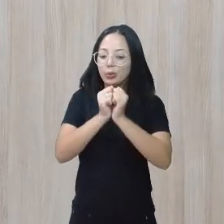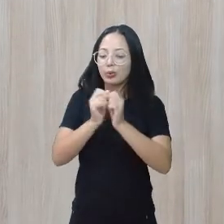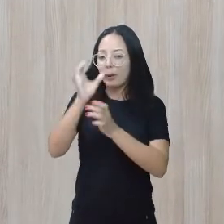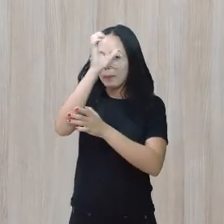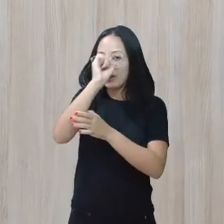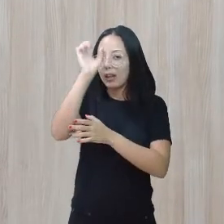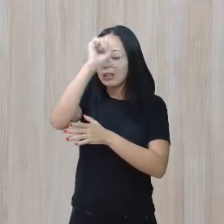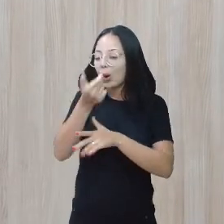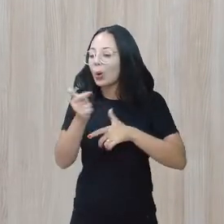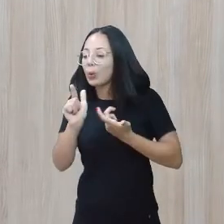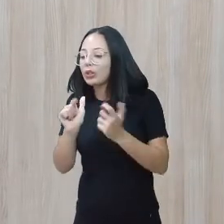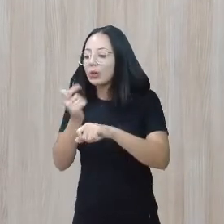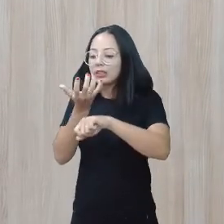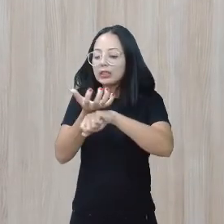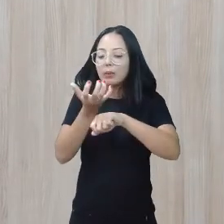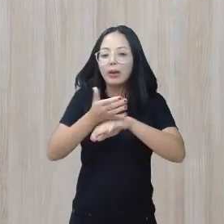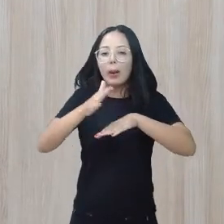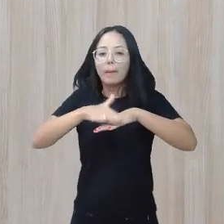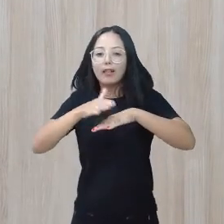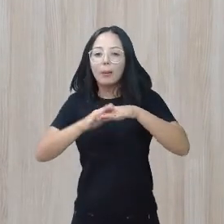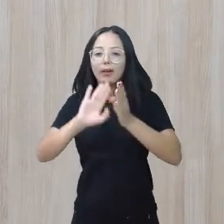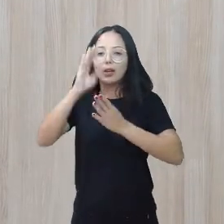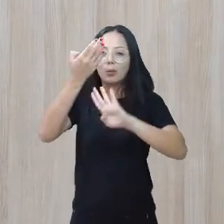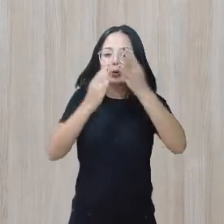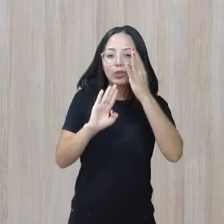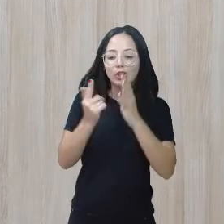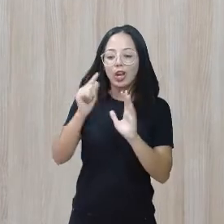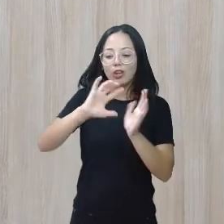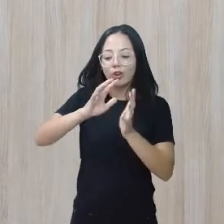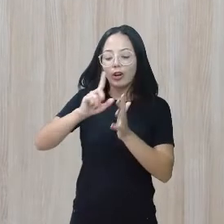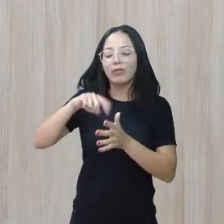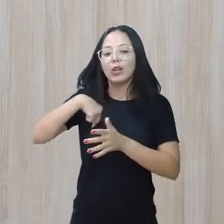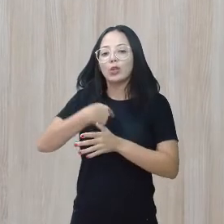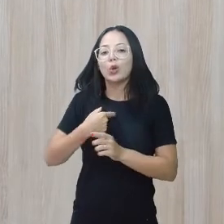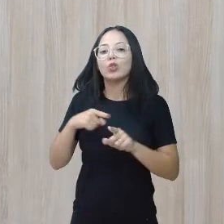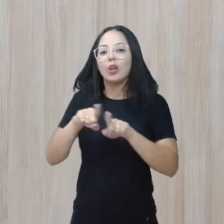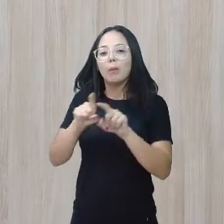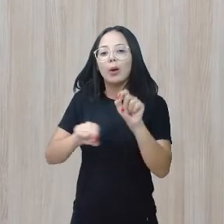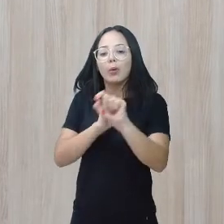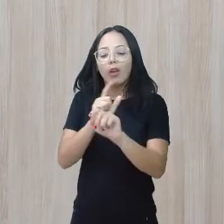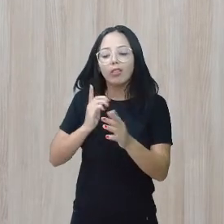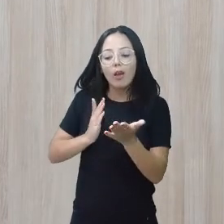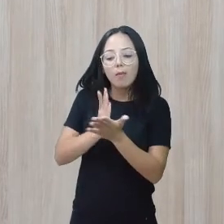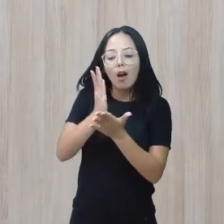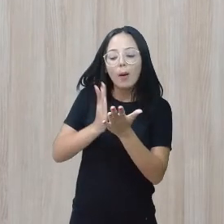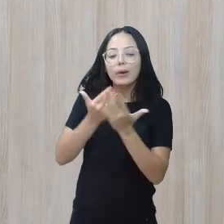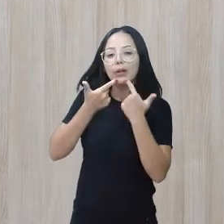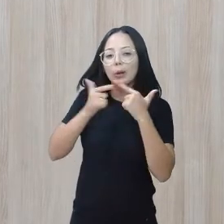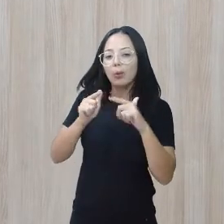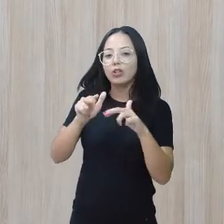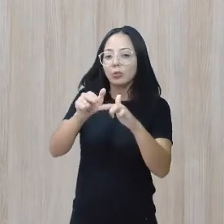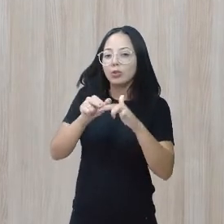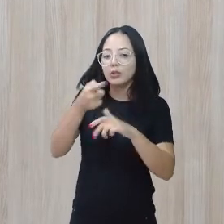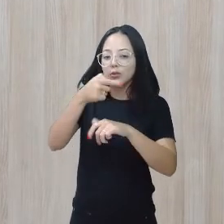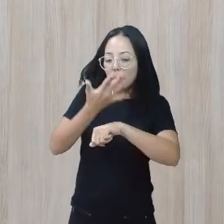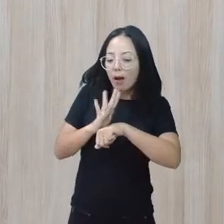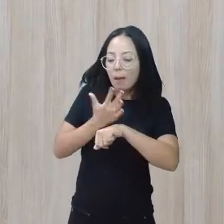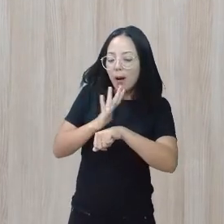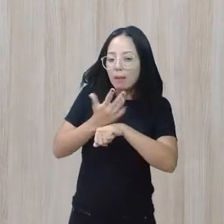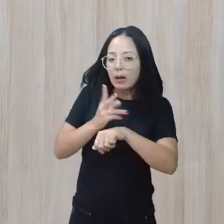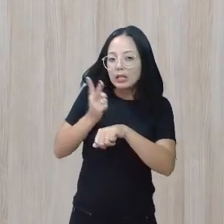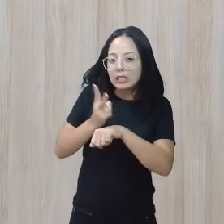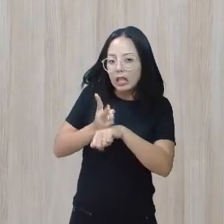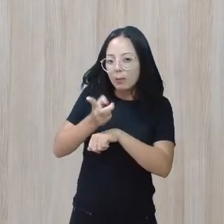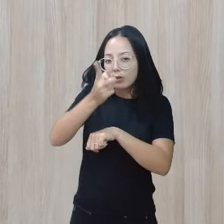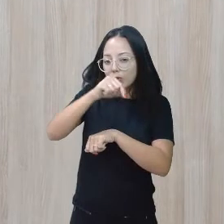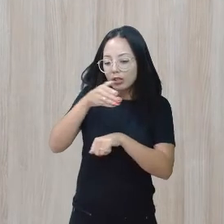outras disciplinas, matemática, biologia, geografia, a gente passa também pela linguagem. Então, exercite isso toda vez